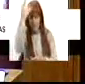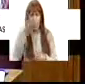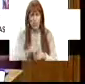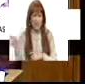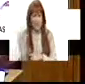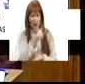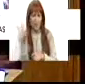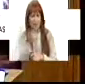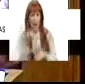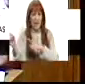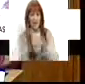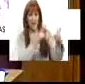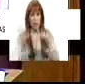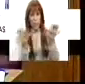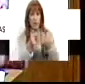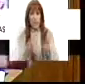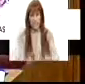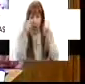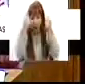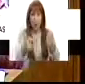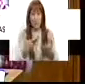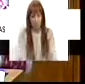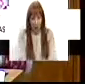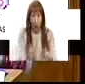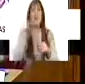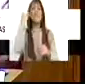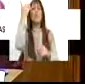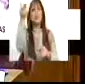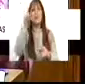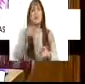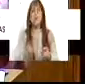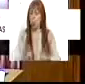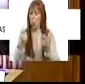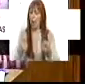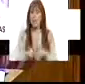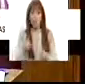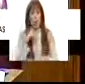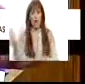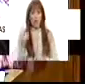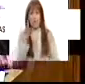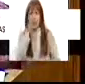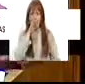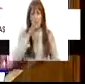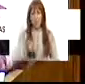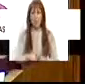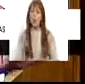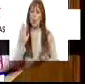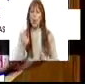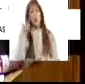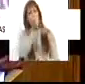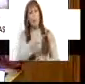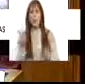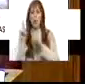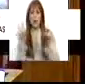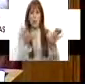à utilização do transporte coletivo é uma aposta para o presente e para o futuro. Uma aposta para que os jovens se habituem à utilização do